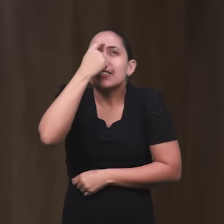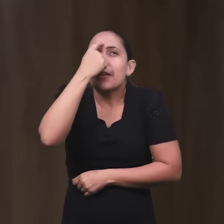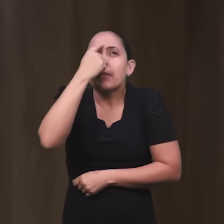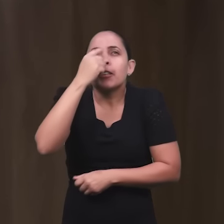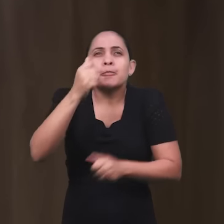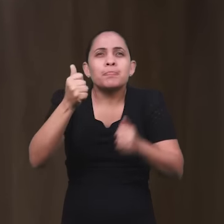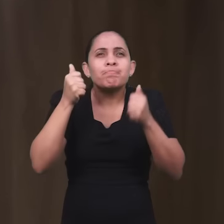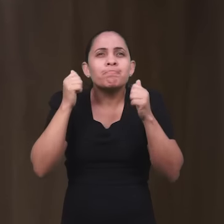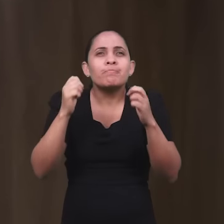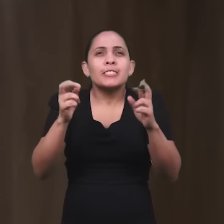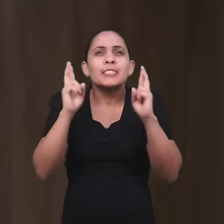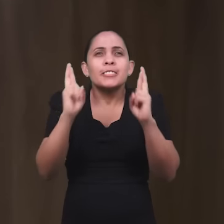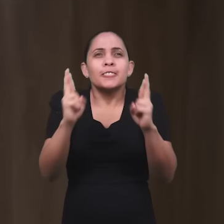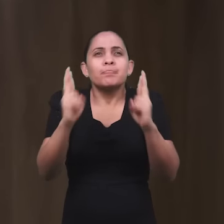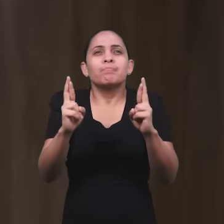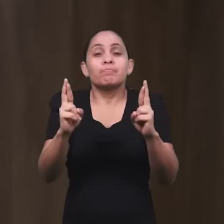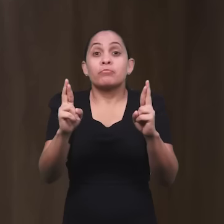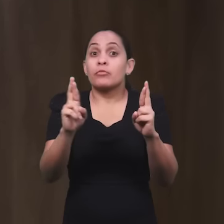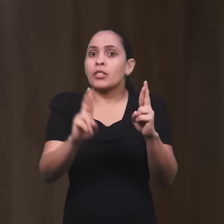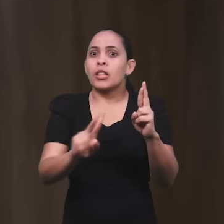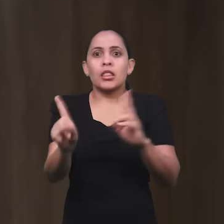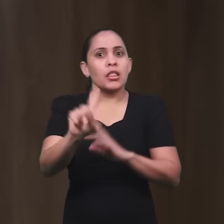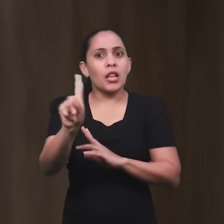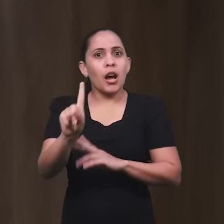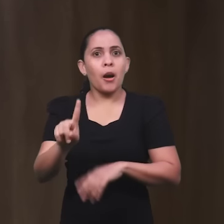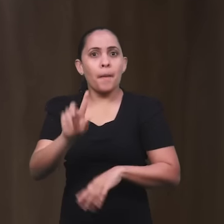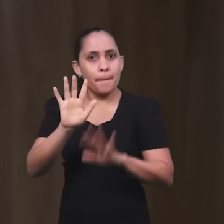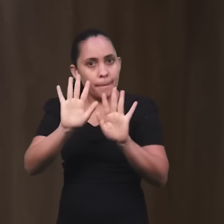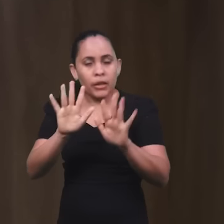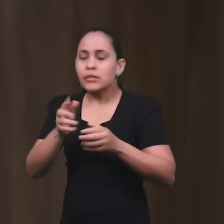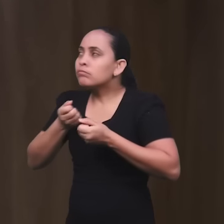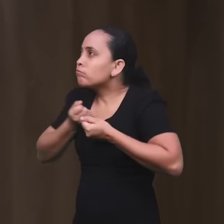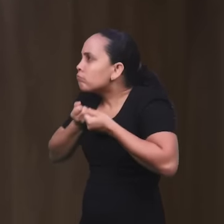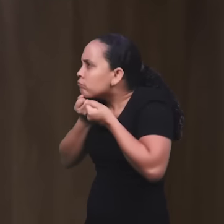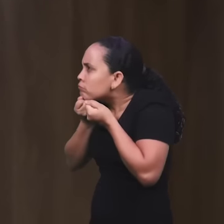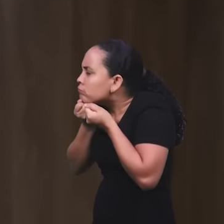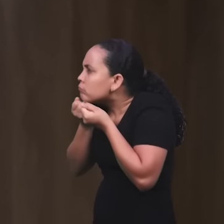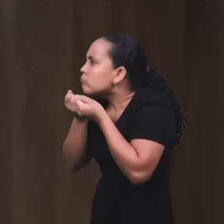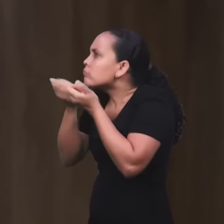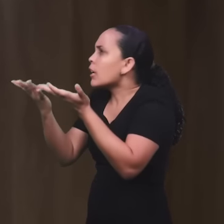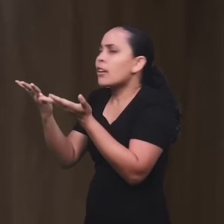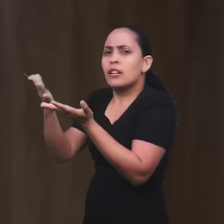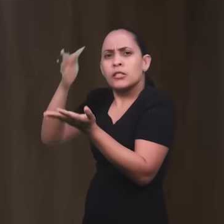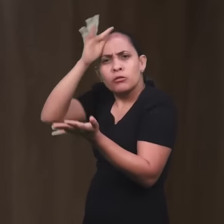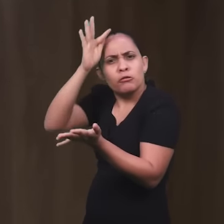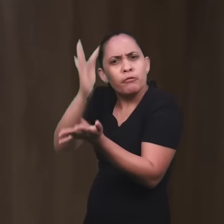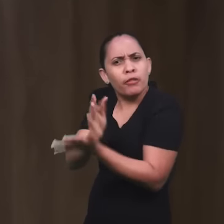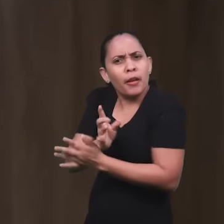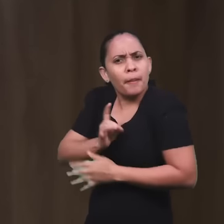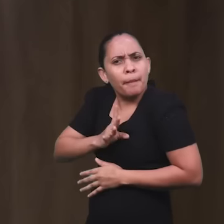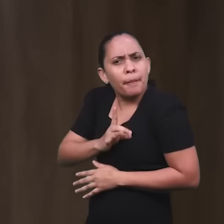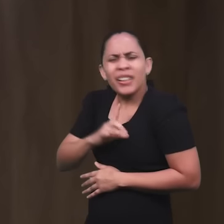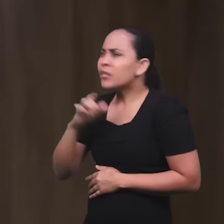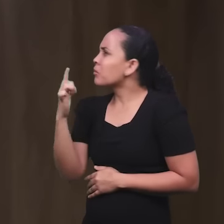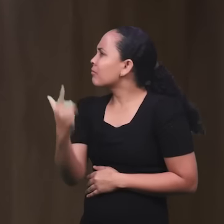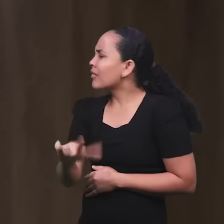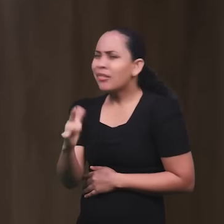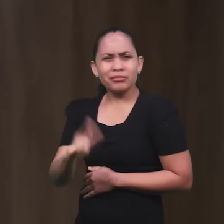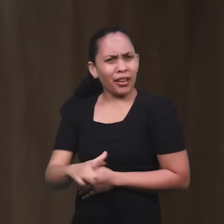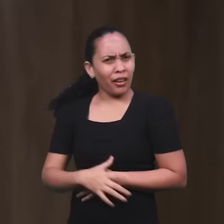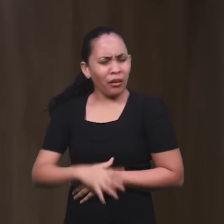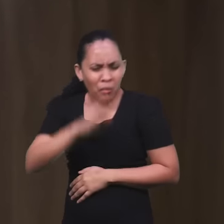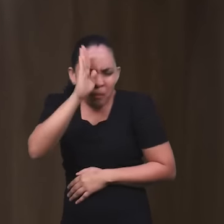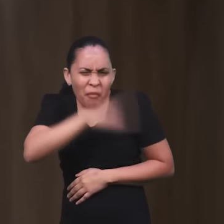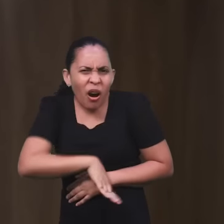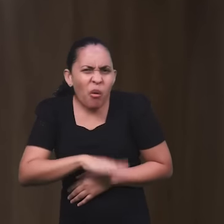positivo, não, mas é uma declaração de fé. Eu não vou temer mal